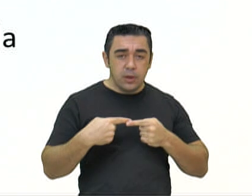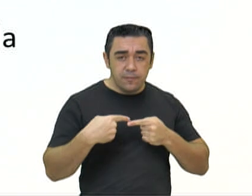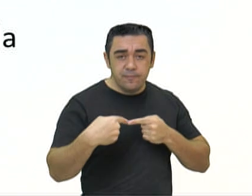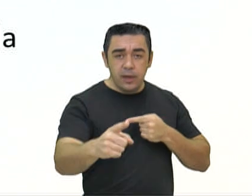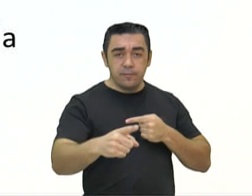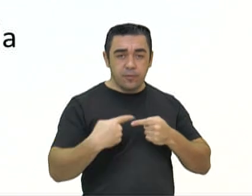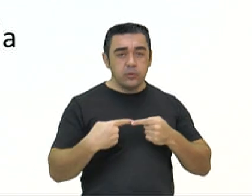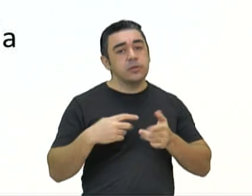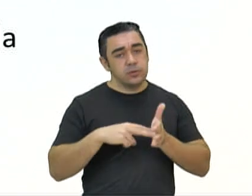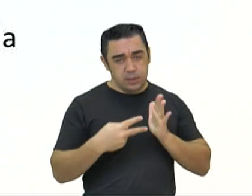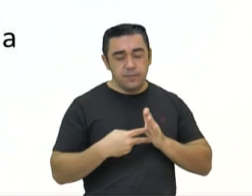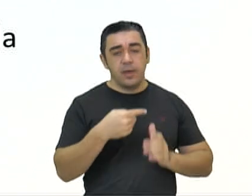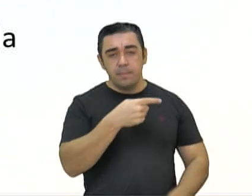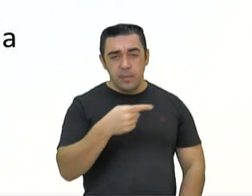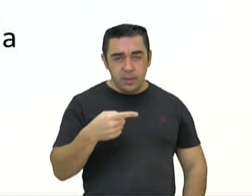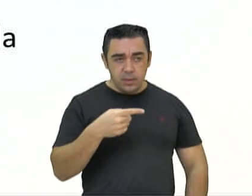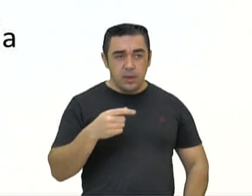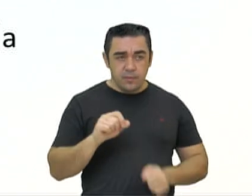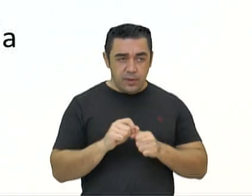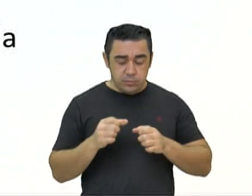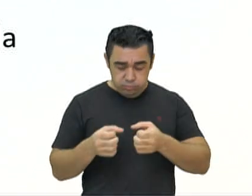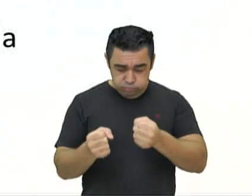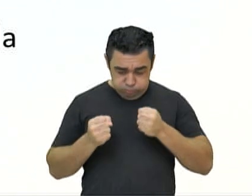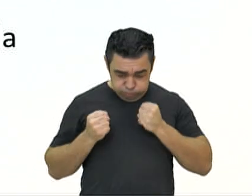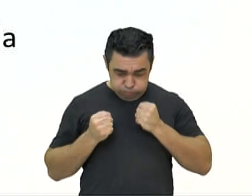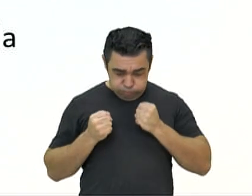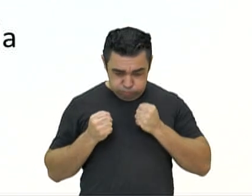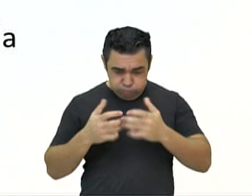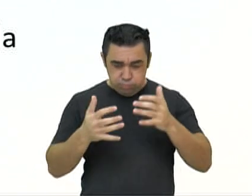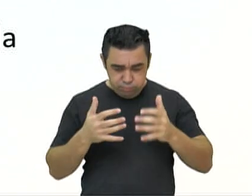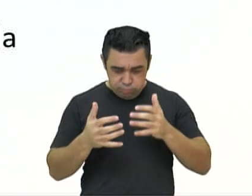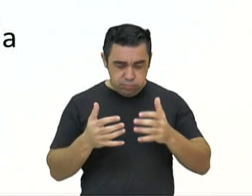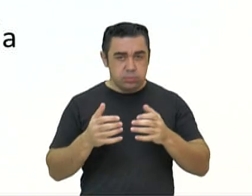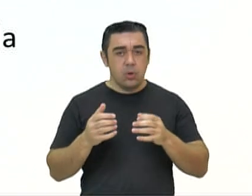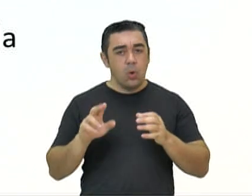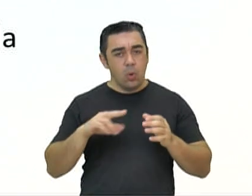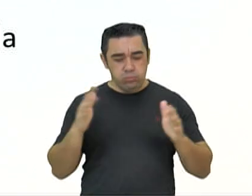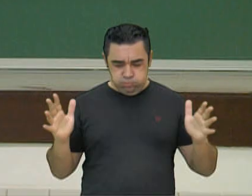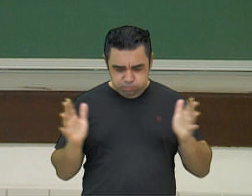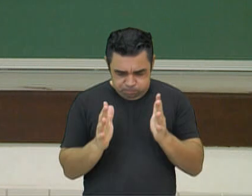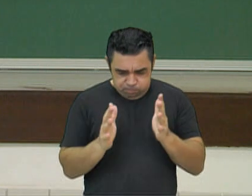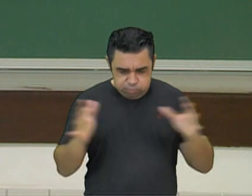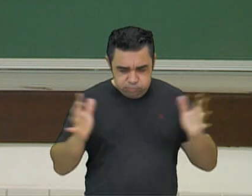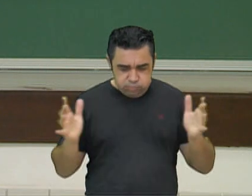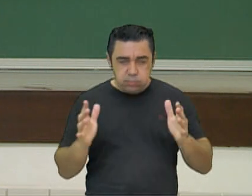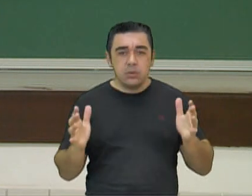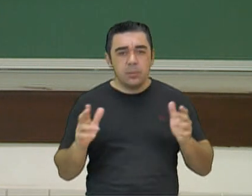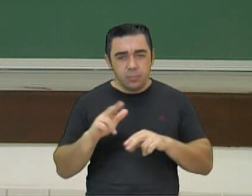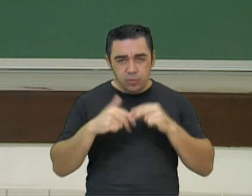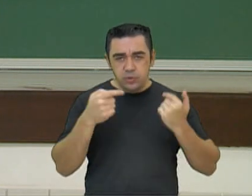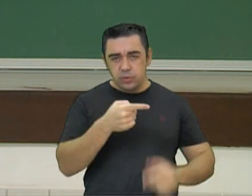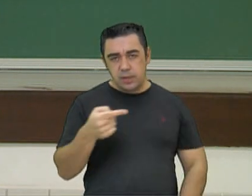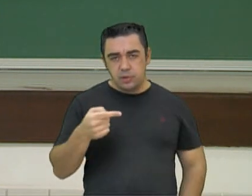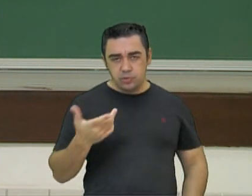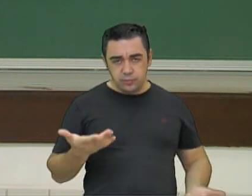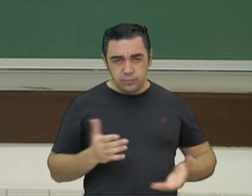aqui, ó. A pessoa aplica uma força, a força elástica ela sempre está no sentido oposto, por isso que vem o sinal negativo, certo?